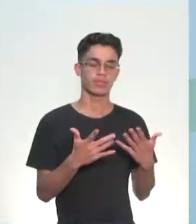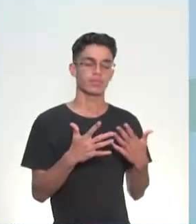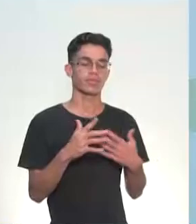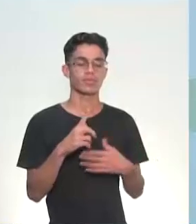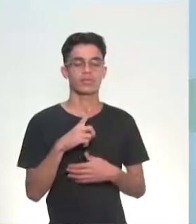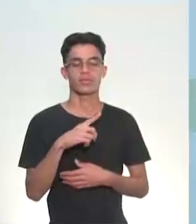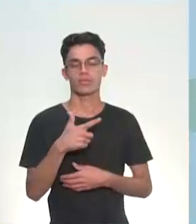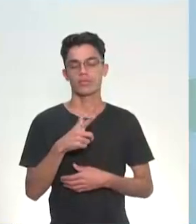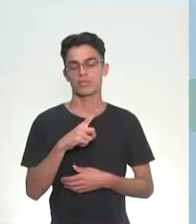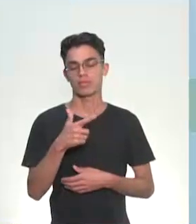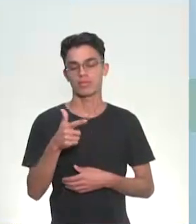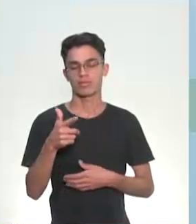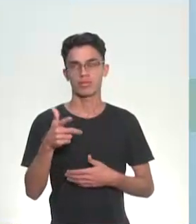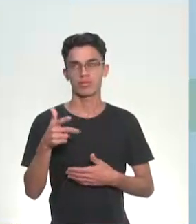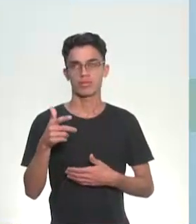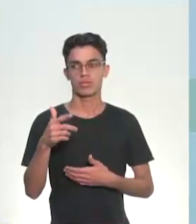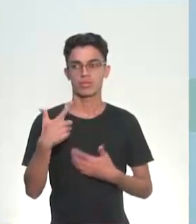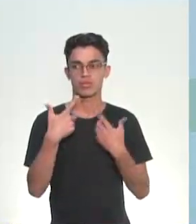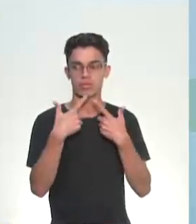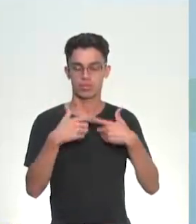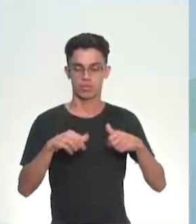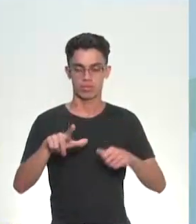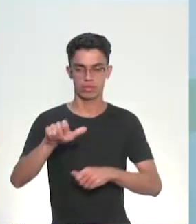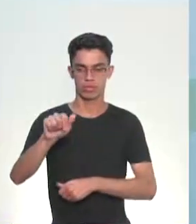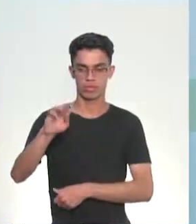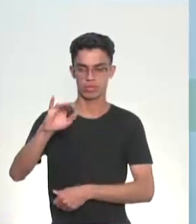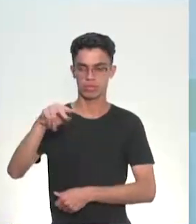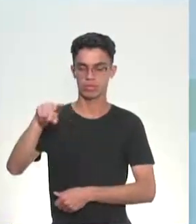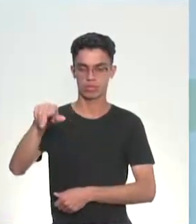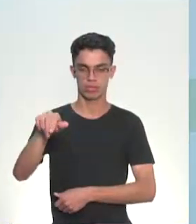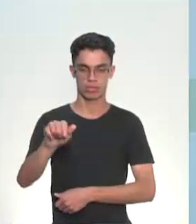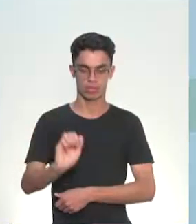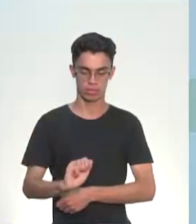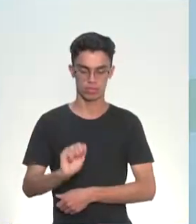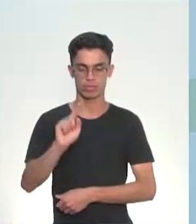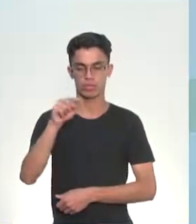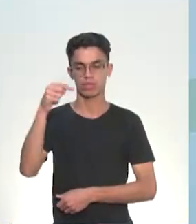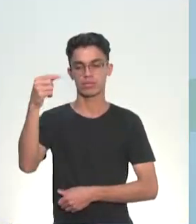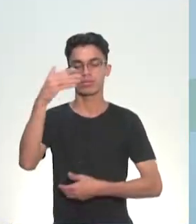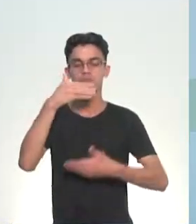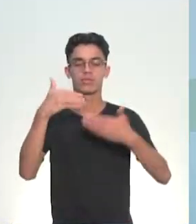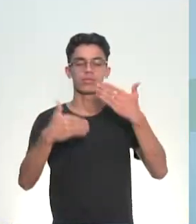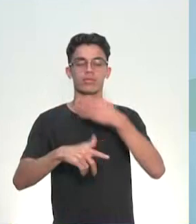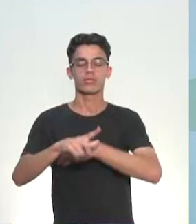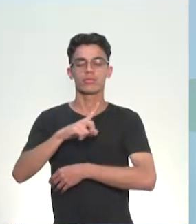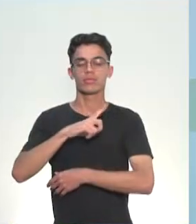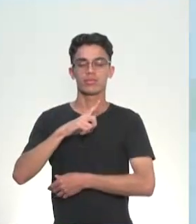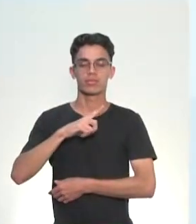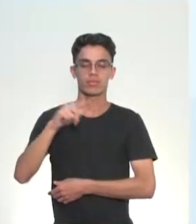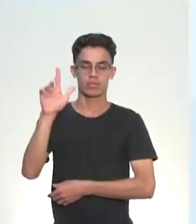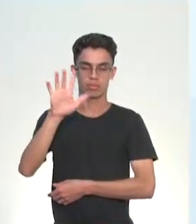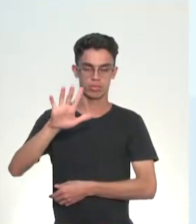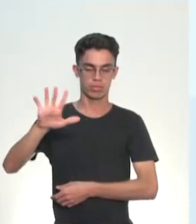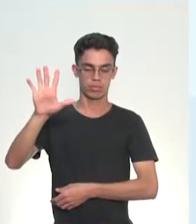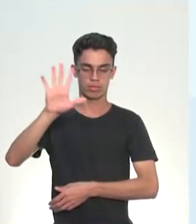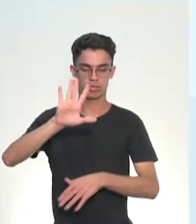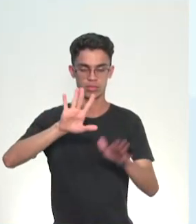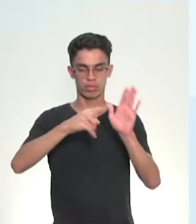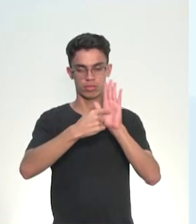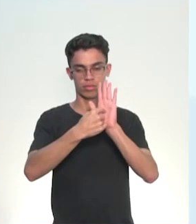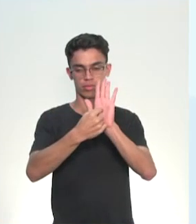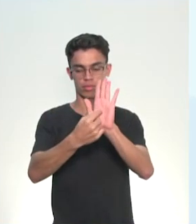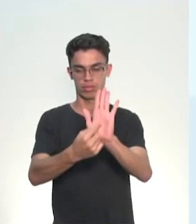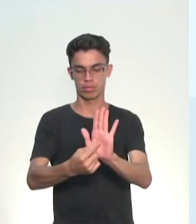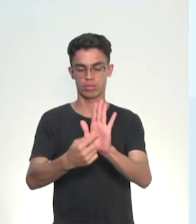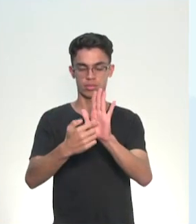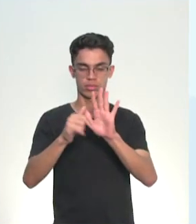línguas latinas, tá certo? Então, também é interessante retratar isso aí. Na próxima tela vai ter uma animação, né, mostrando aí, né,